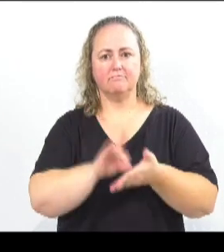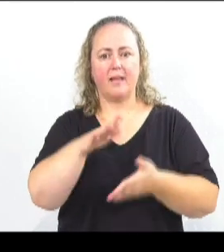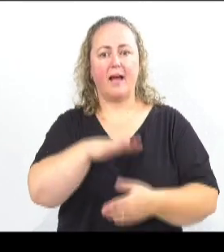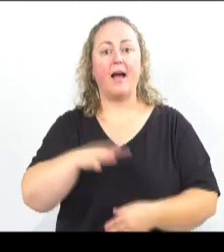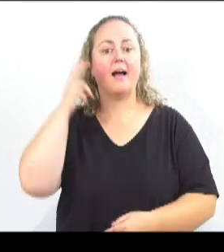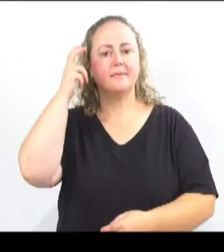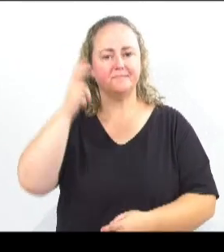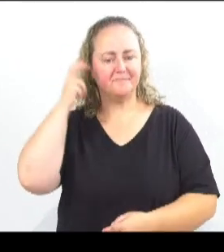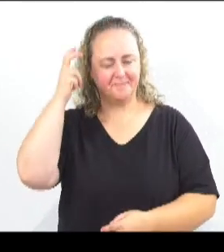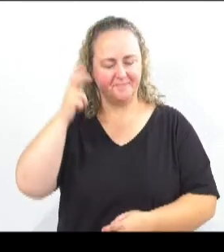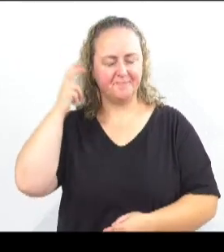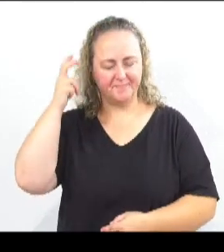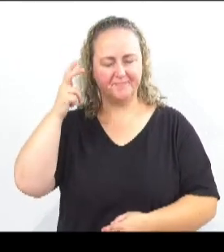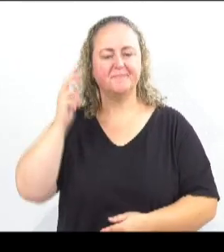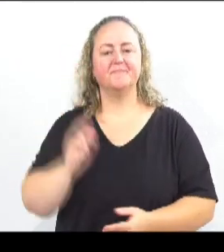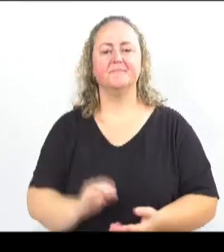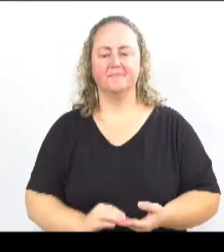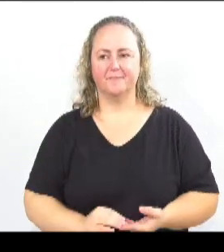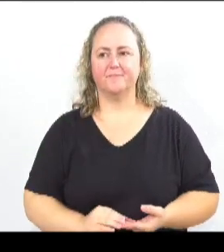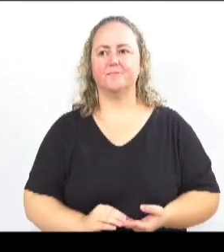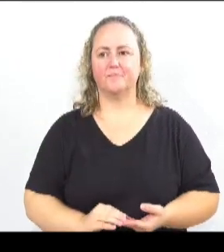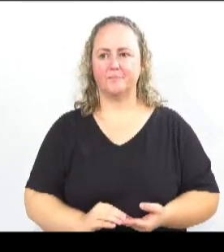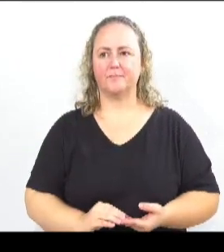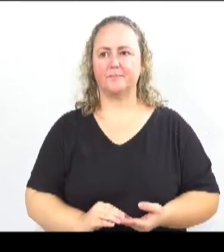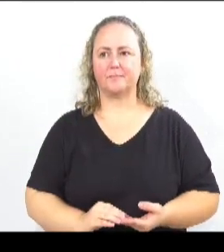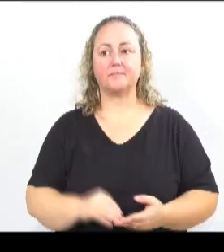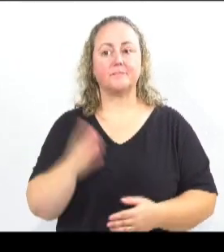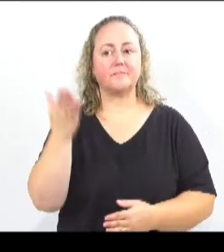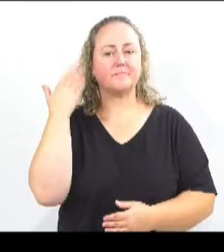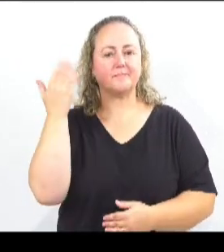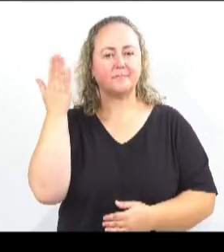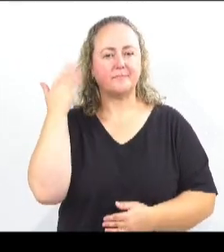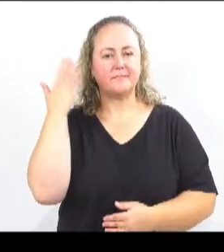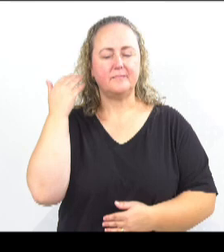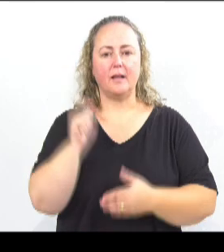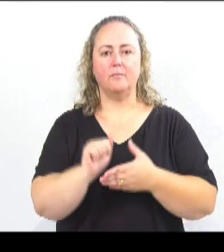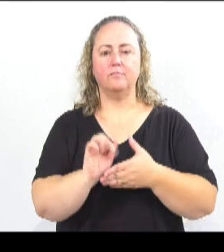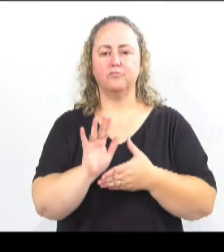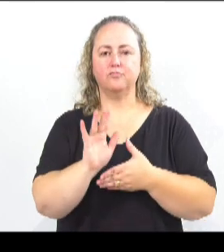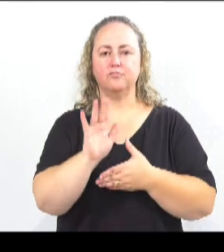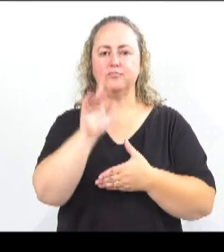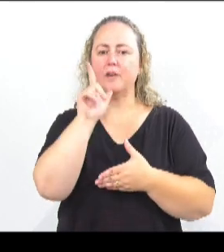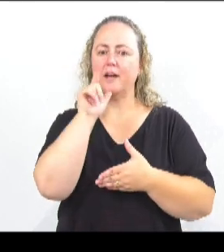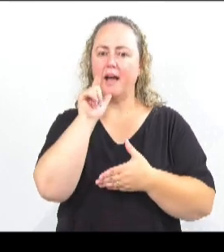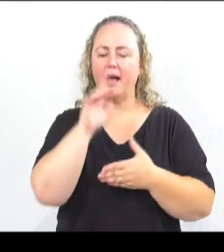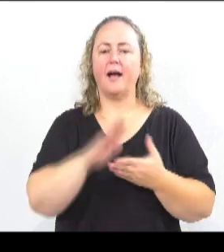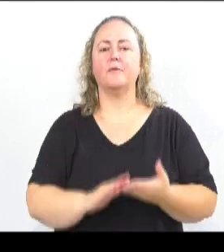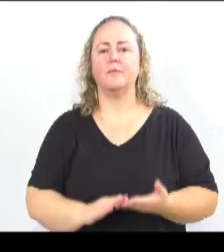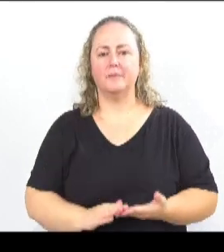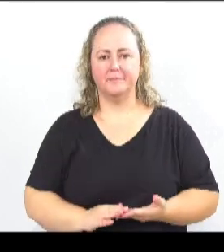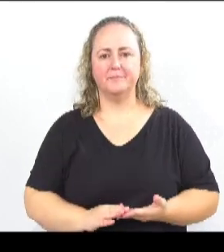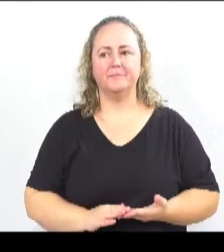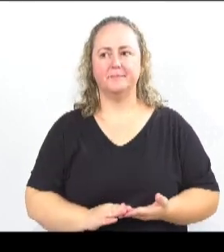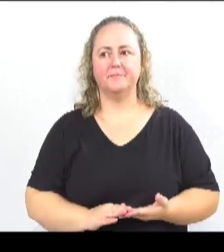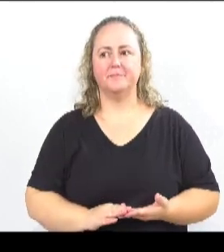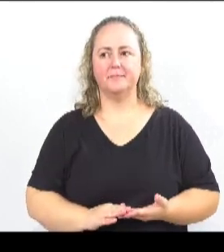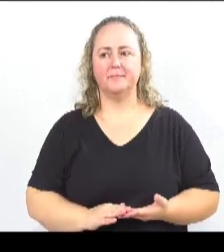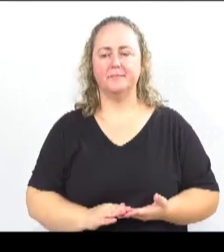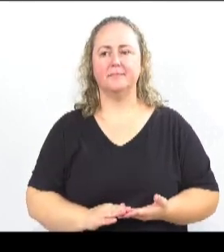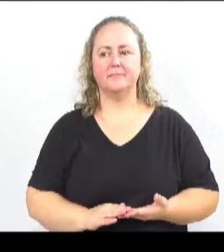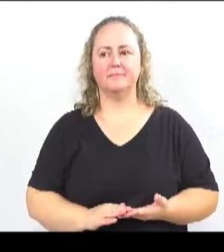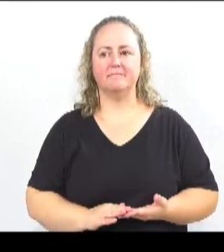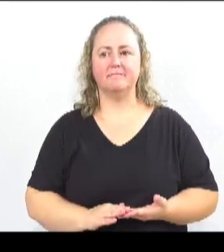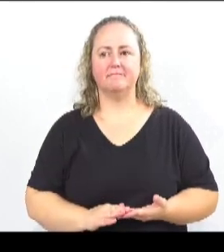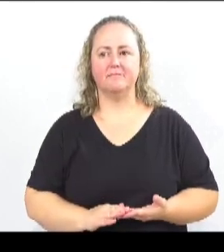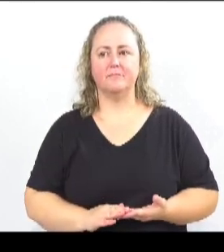né? Aqui, então, o chafariz na época, né? A Praça, né, da Fonte Luminosa,